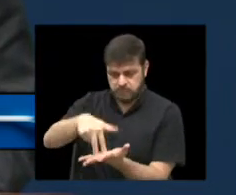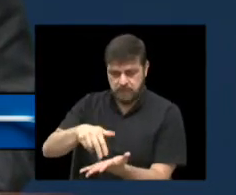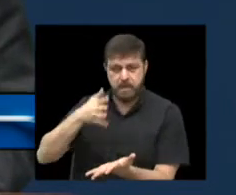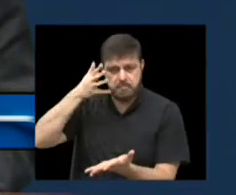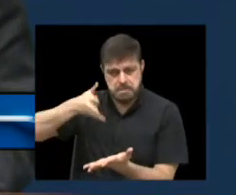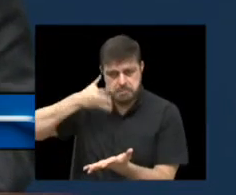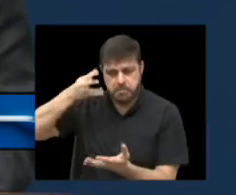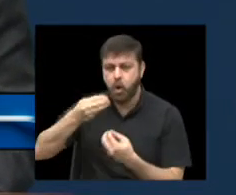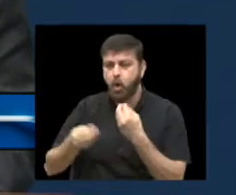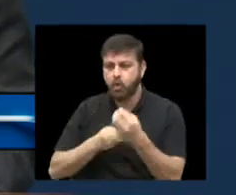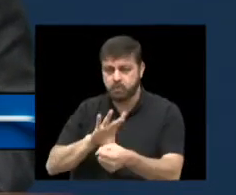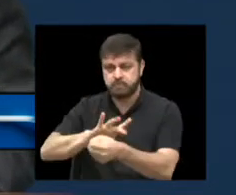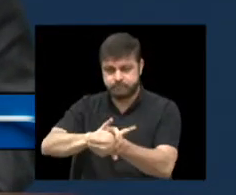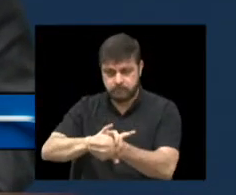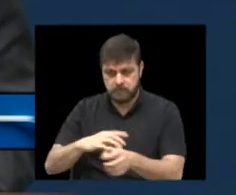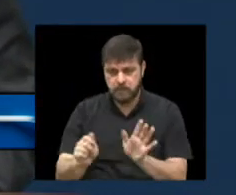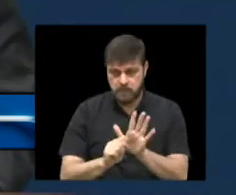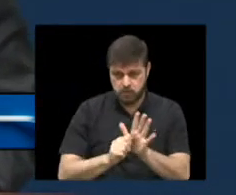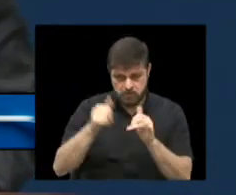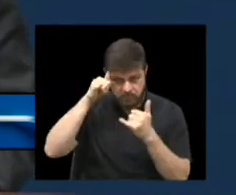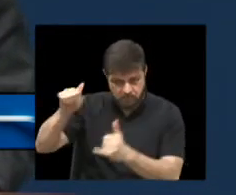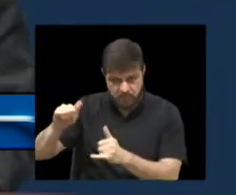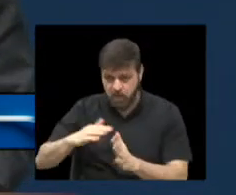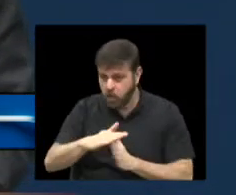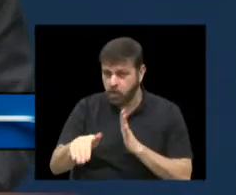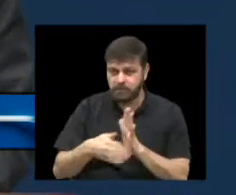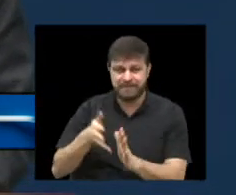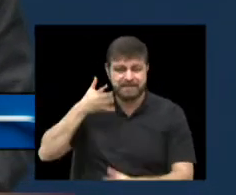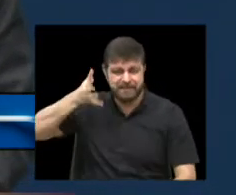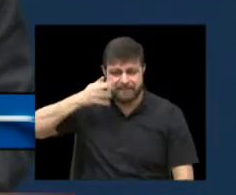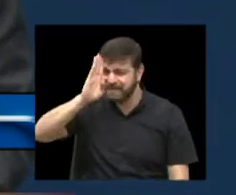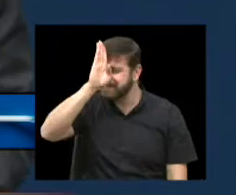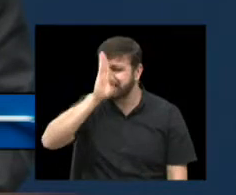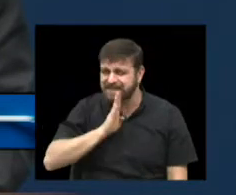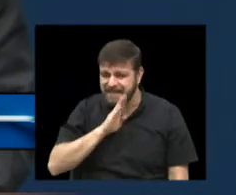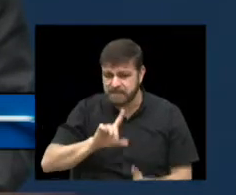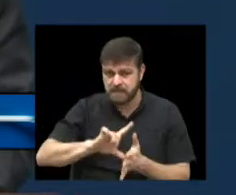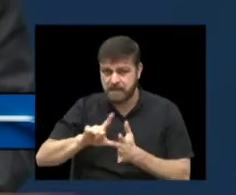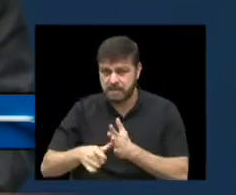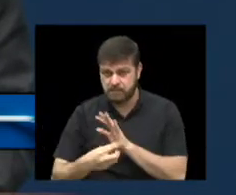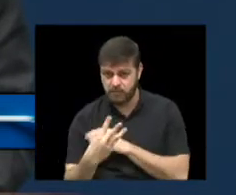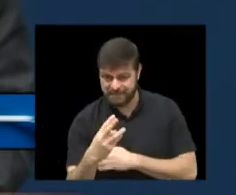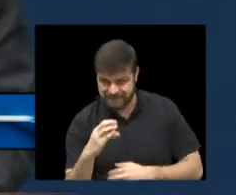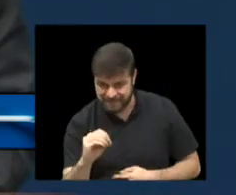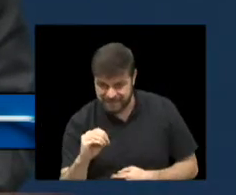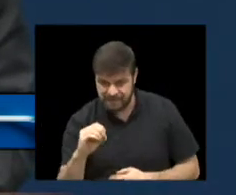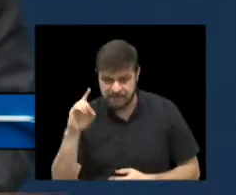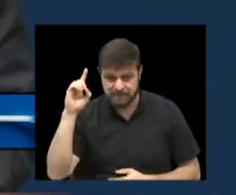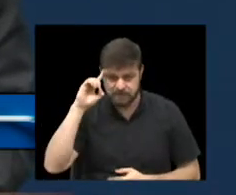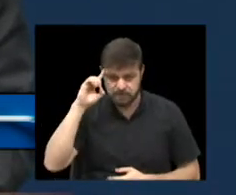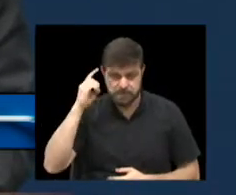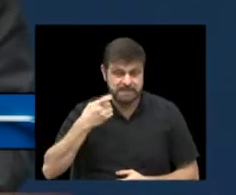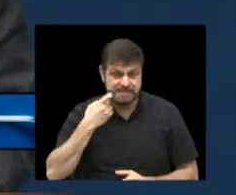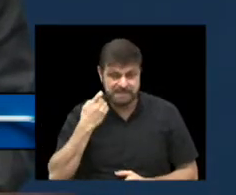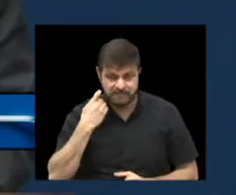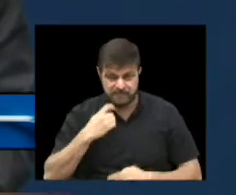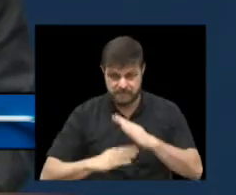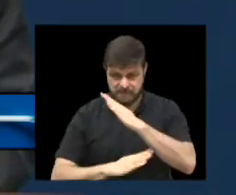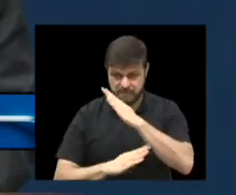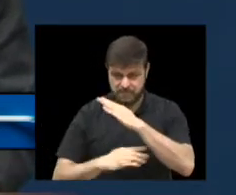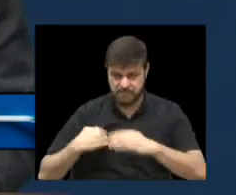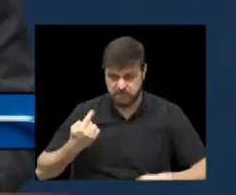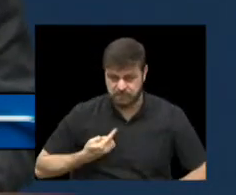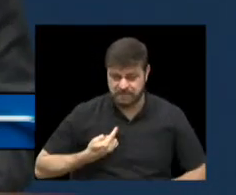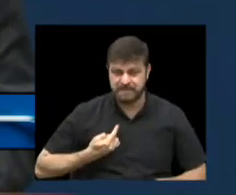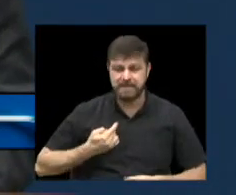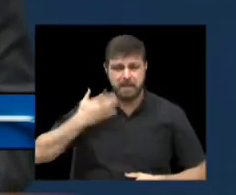combate às drogas. Todos os nossos eventos são gratuitos. Já no dia 30, teremos na Câmara Municipal um ciclo